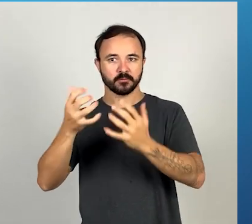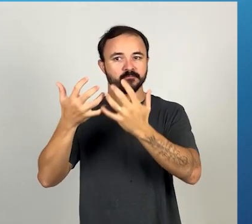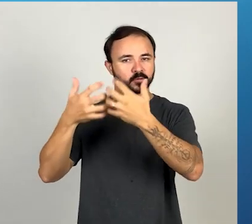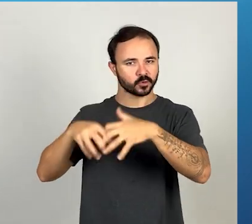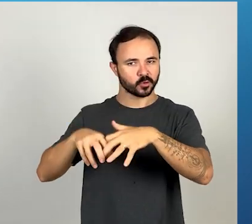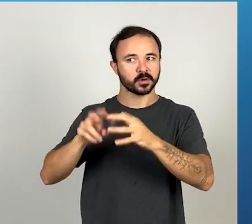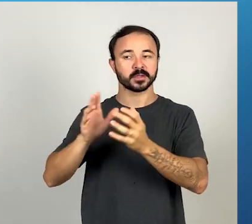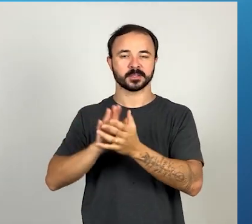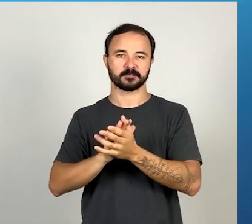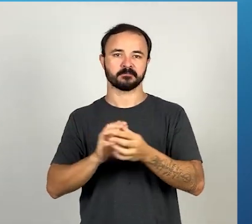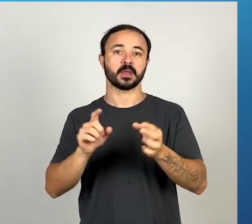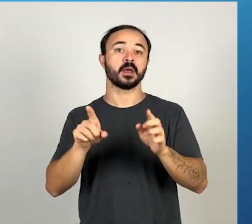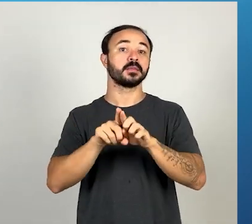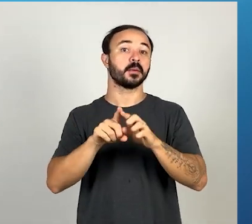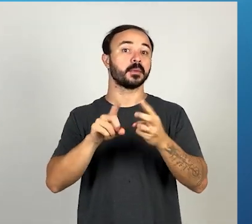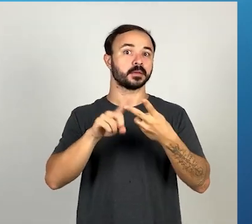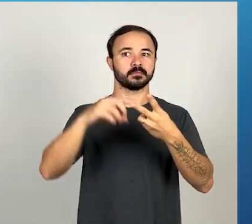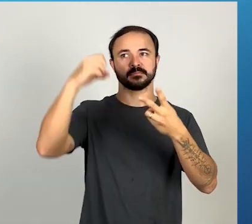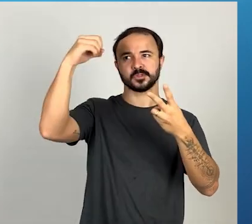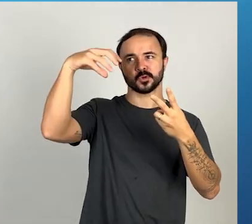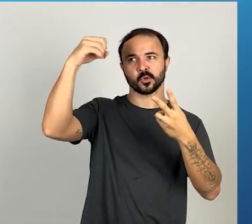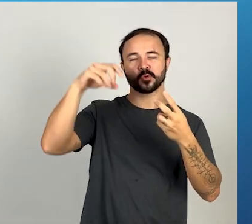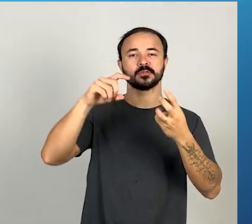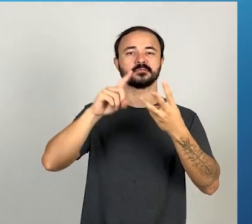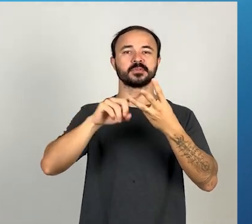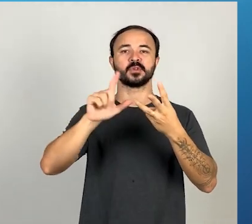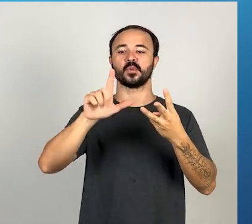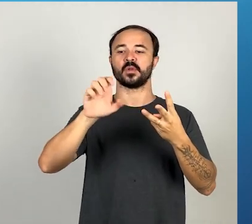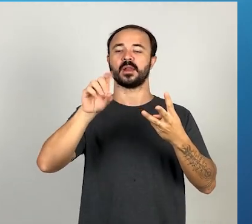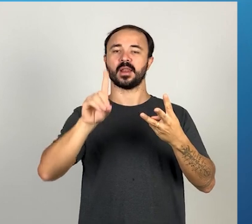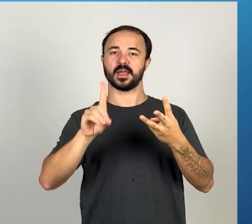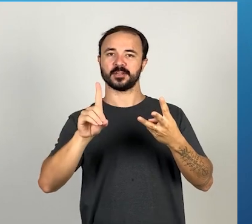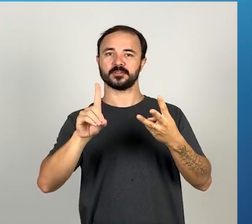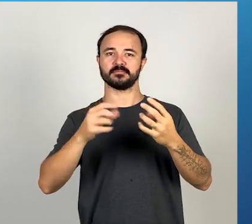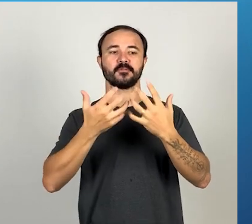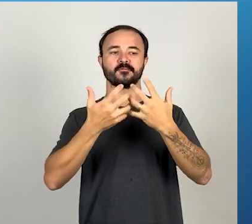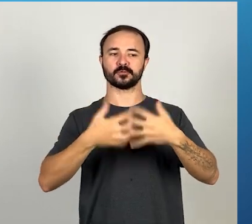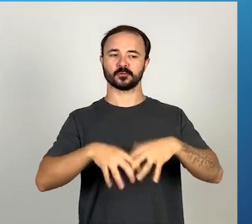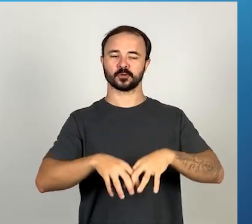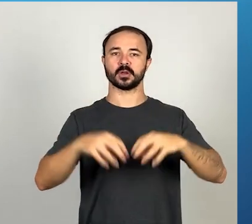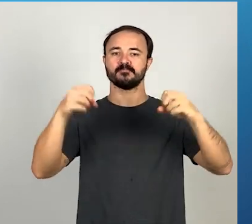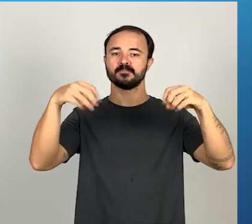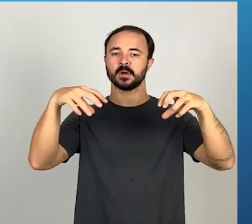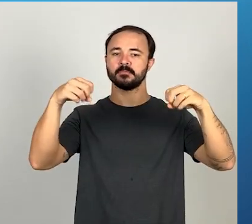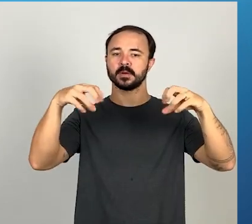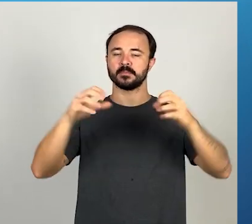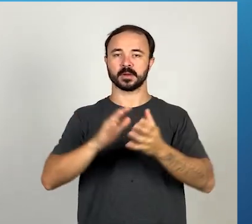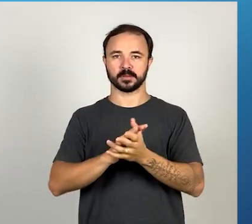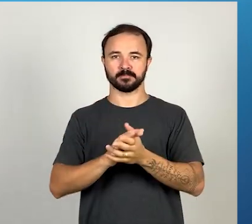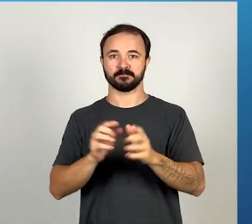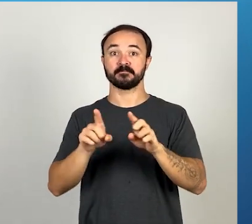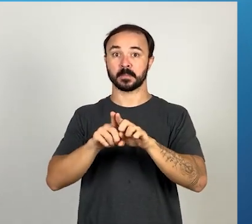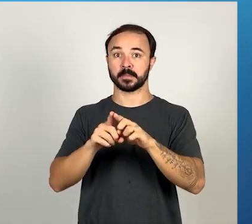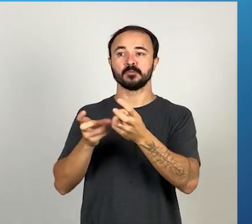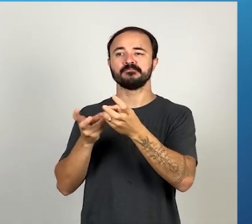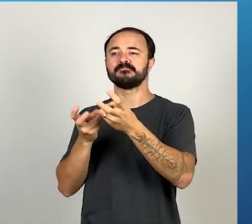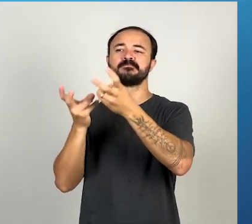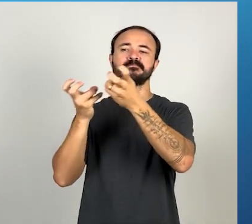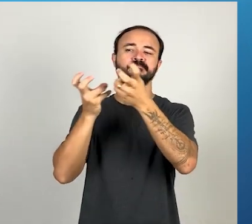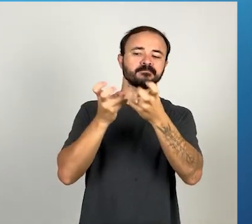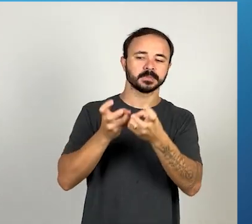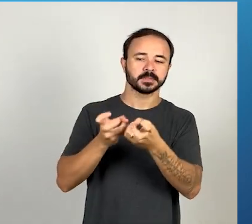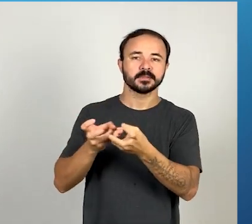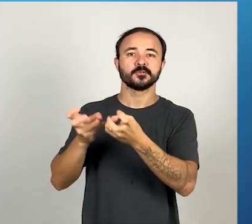um fotorresistor de luz e também um LED ligado nesse circuito. O fotorresistor nós temos